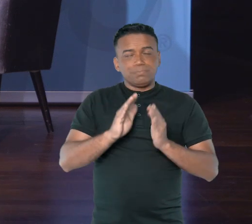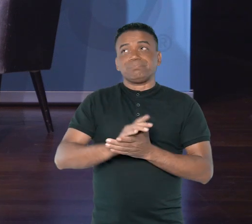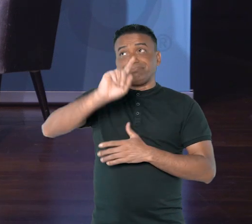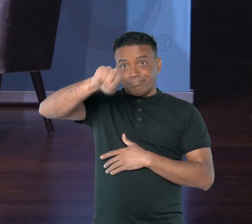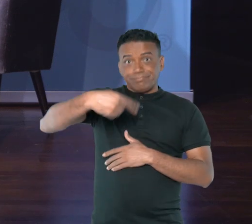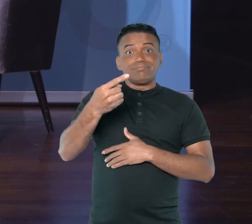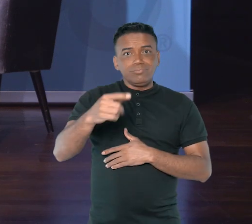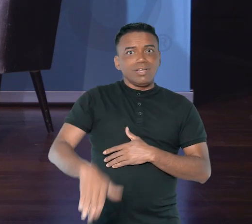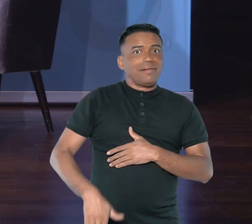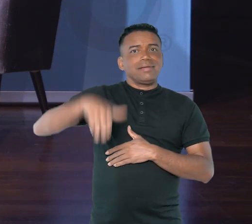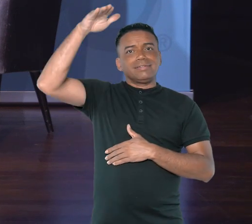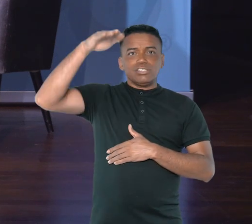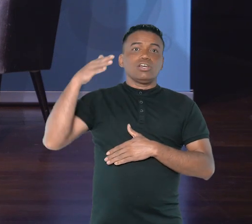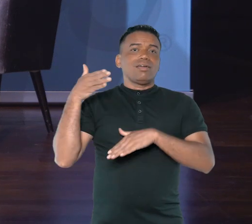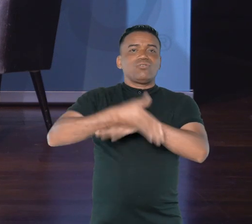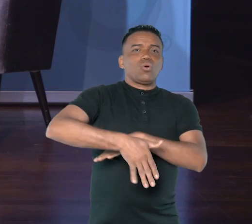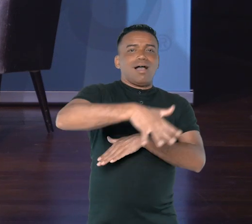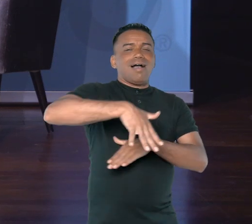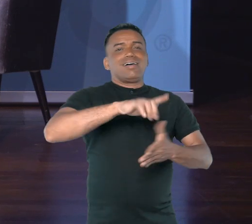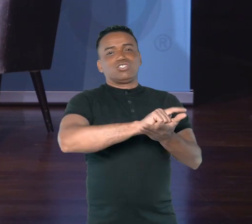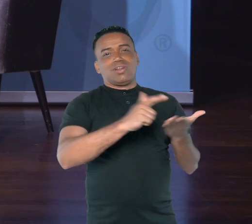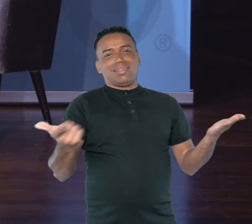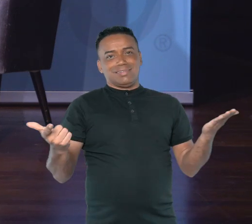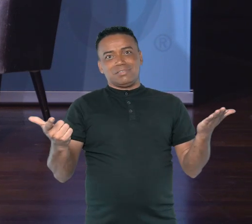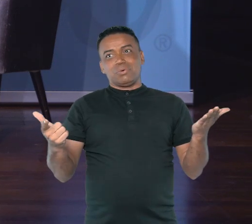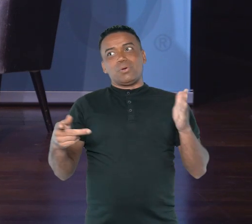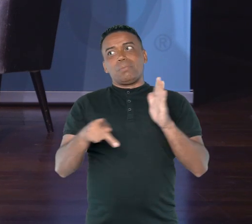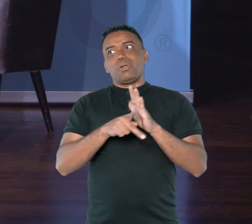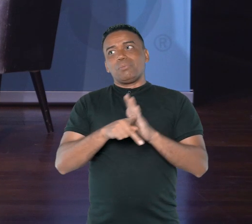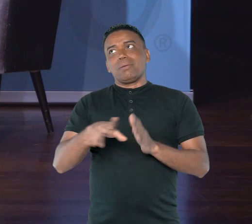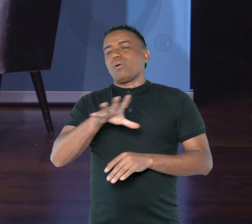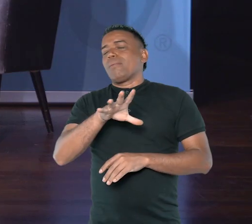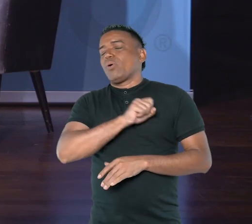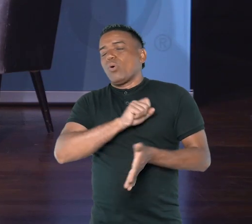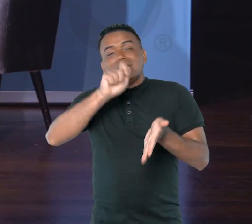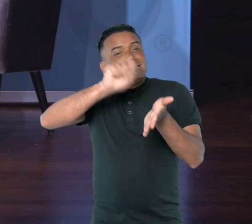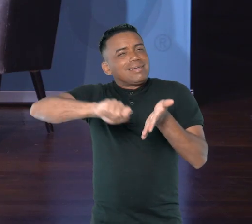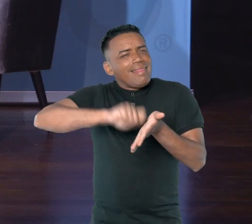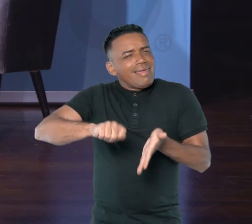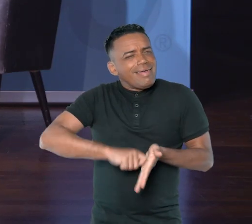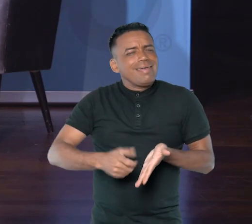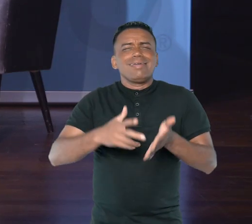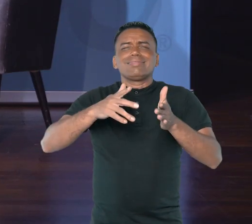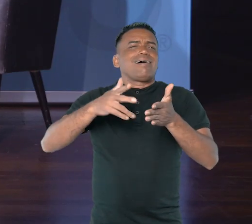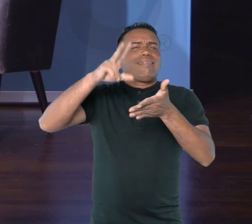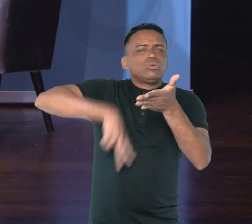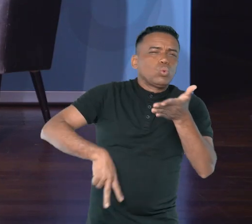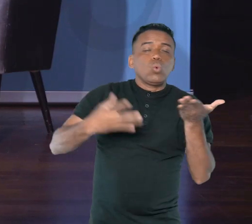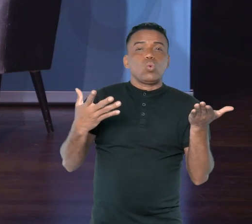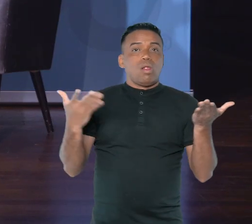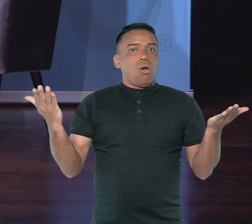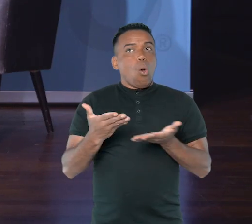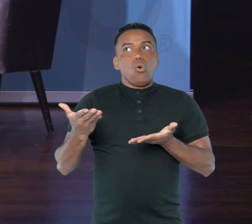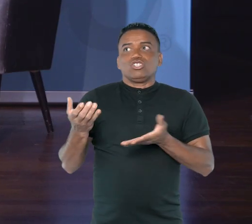tarde, graças em grande parte ao meu amor pela escrita, pela leitura, pela escrita, né? Que hoje, né,